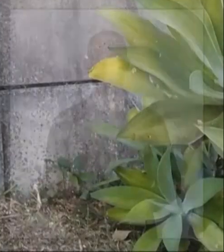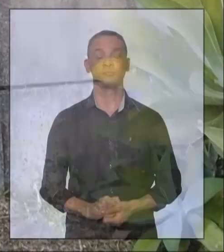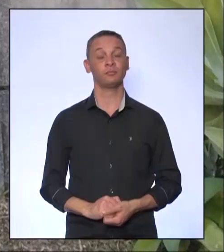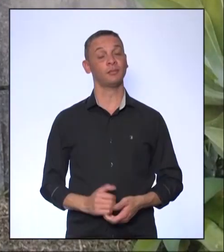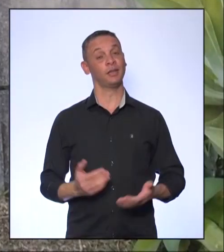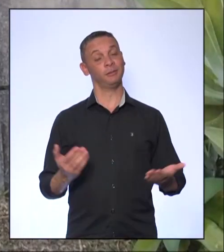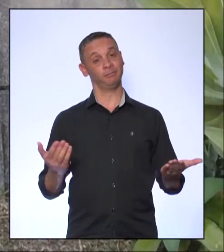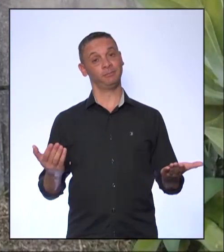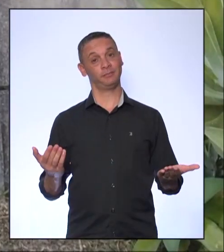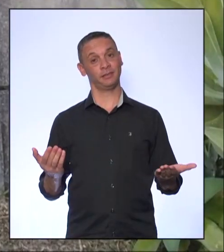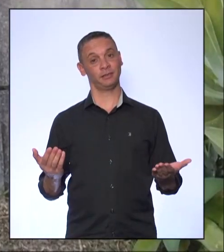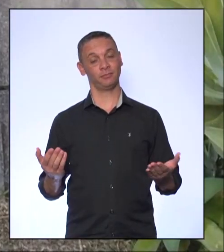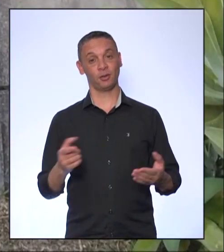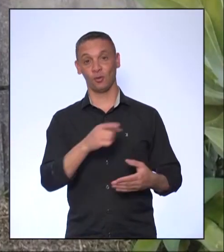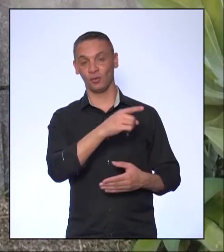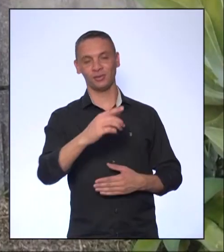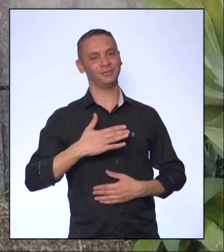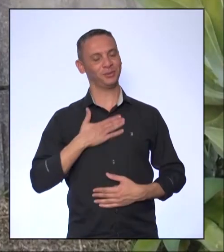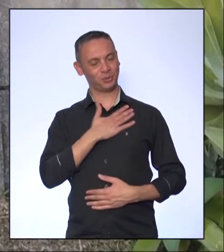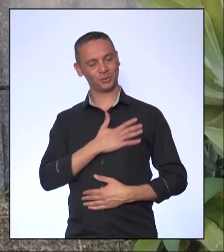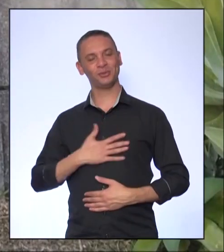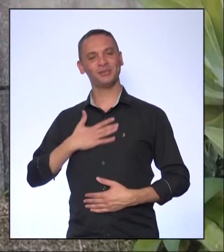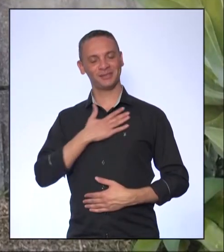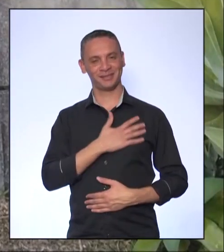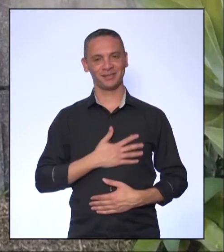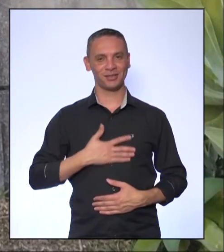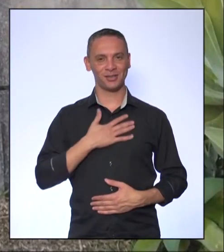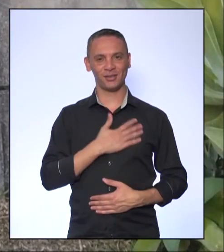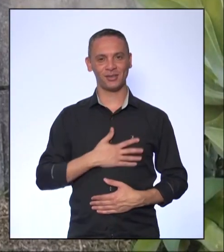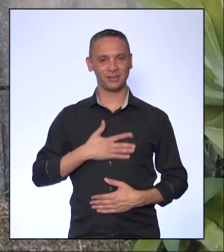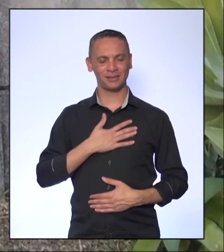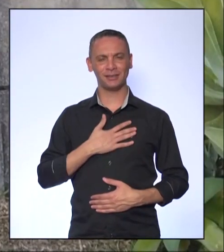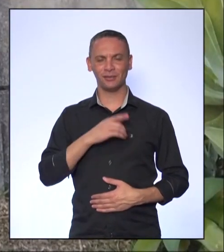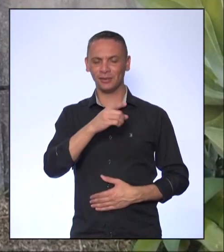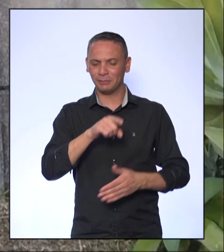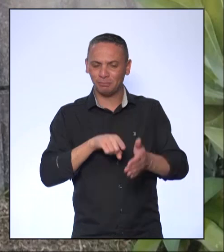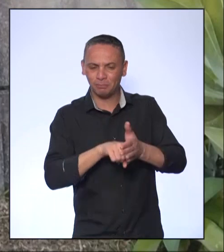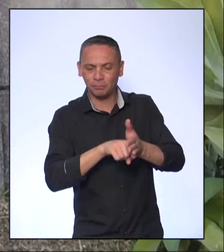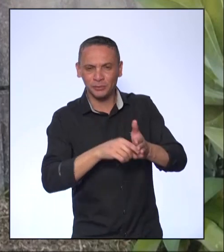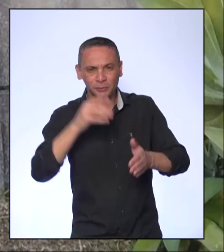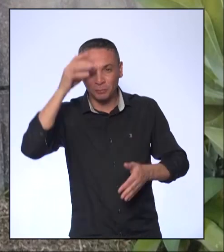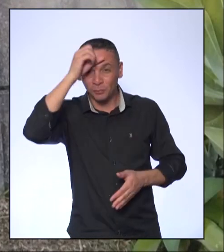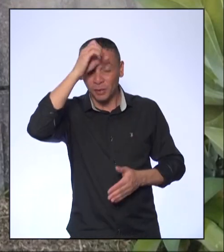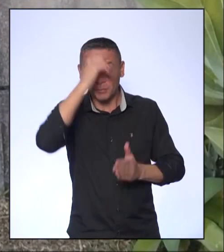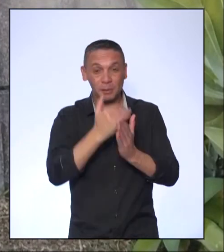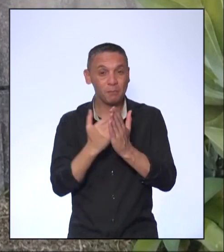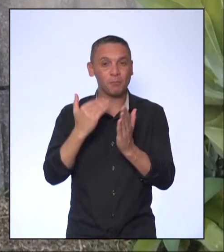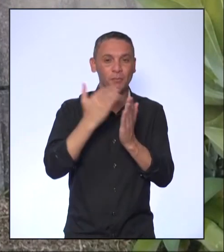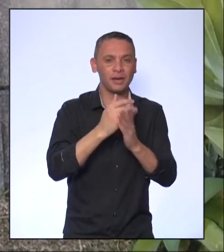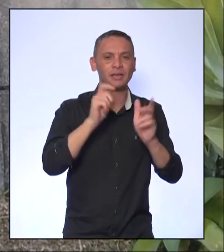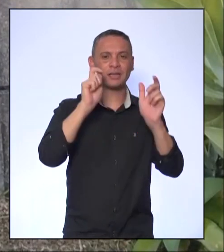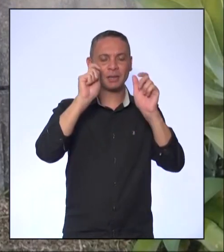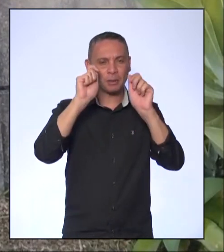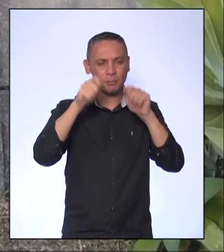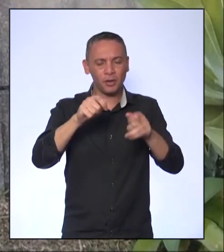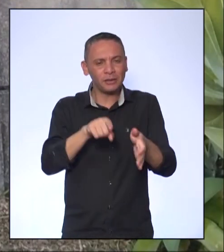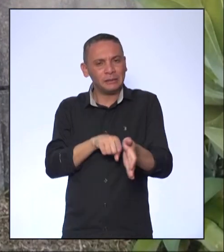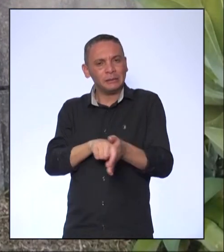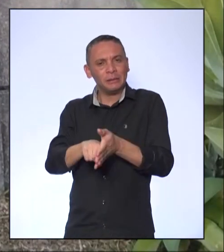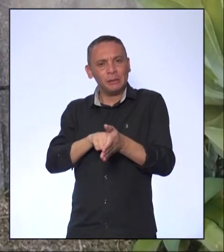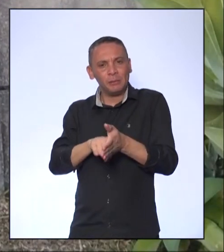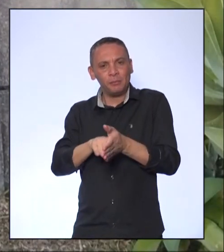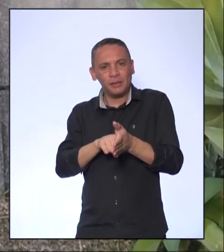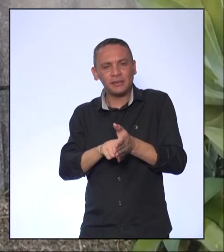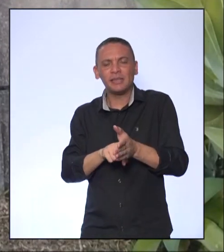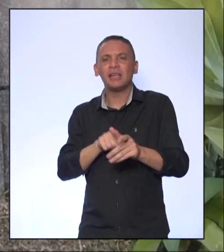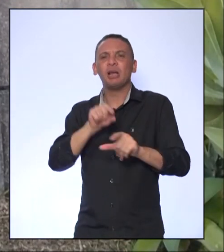É isso. Espero que vocês tenham gostado. Para aprofundar mais os seus estudos sobre esse tema, vale a pena pesquisar em casa